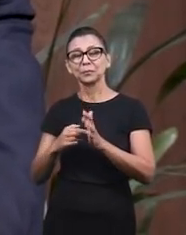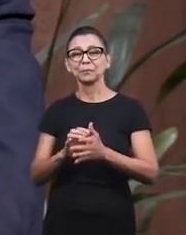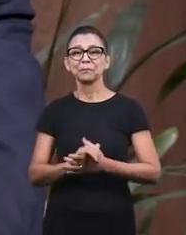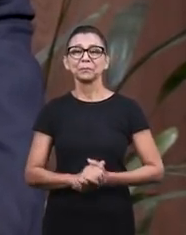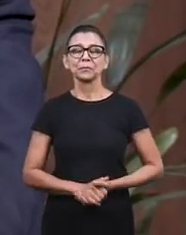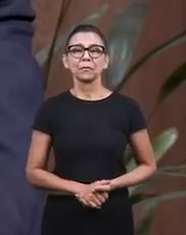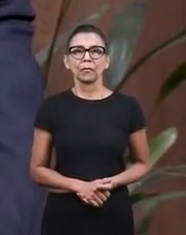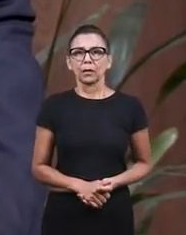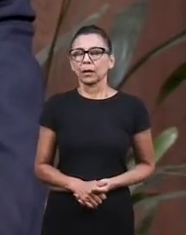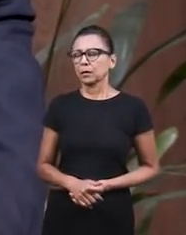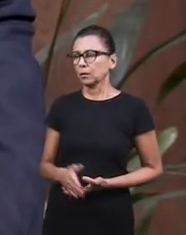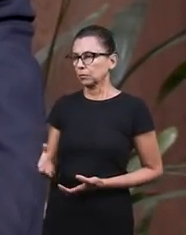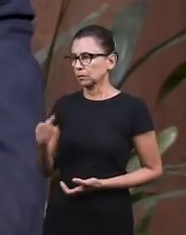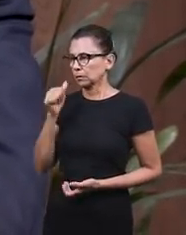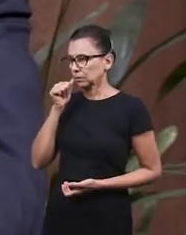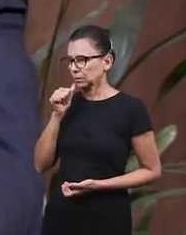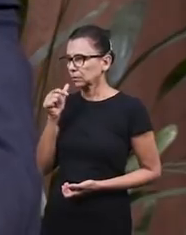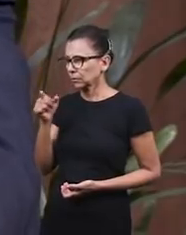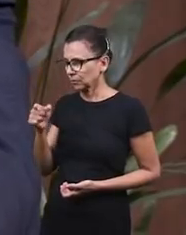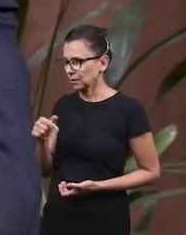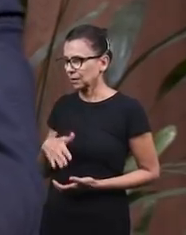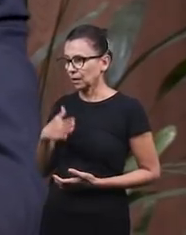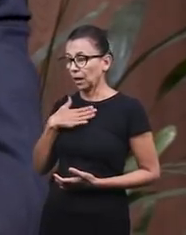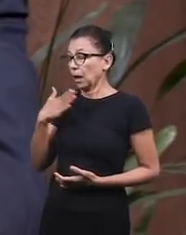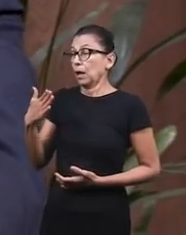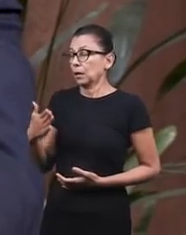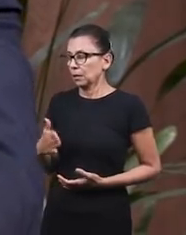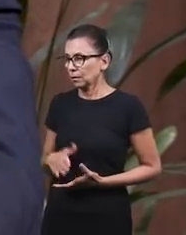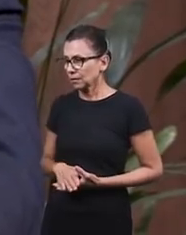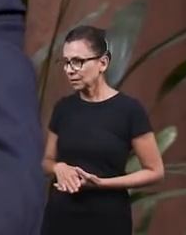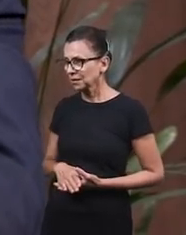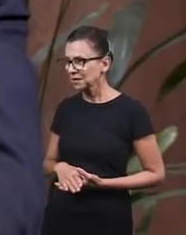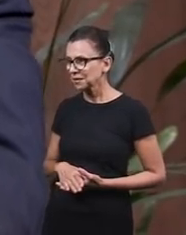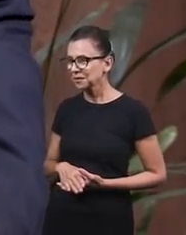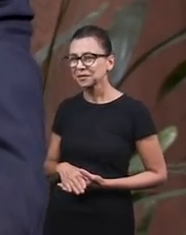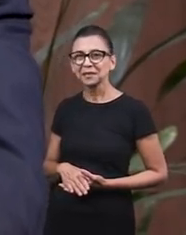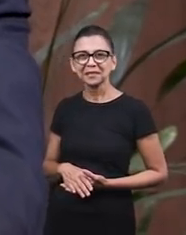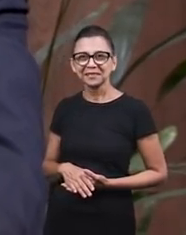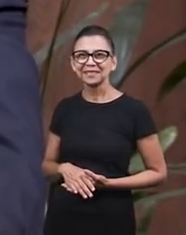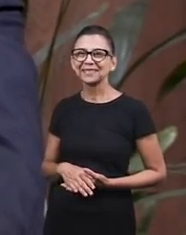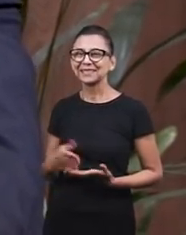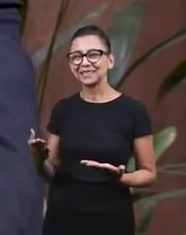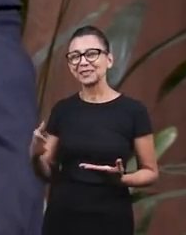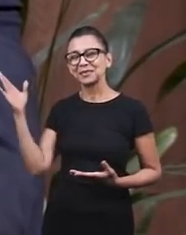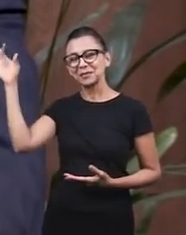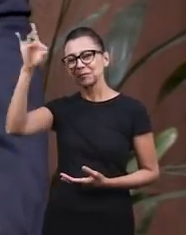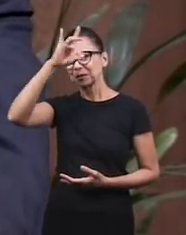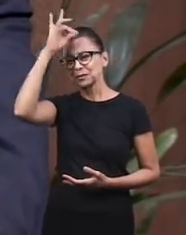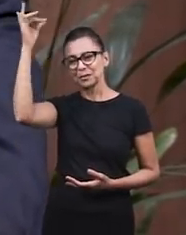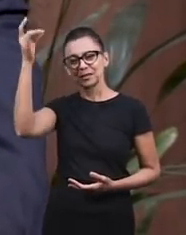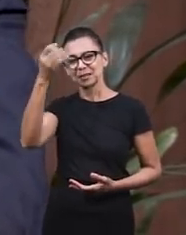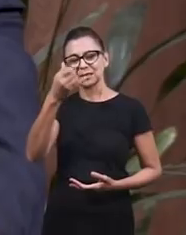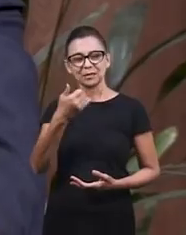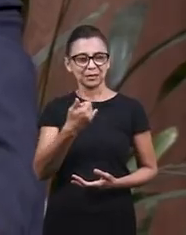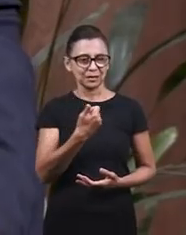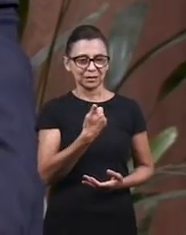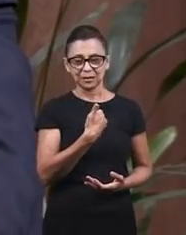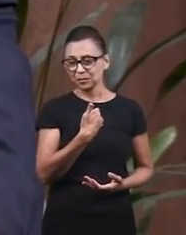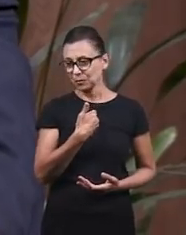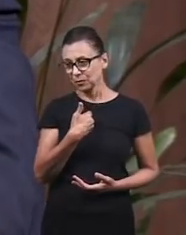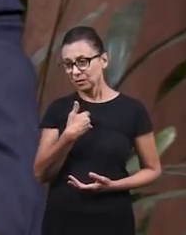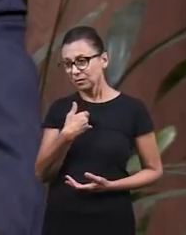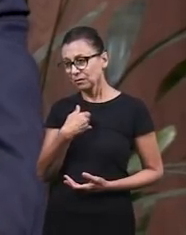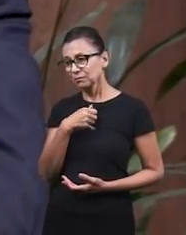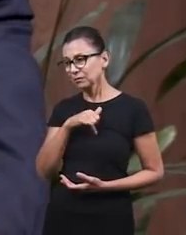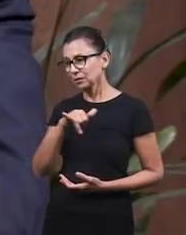que a senhora está aí surpresa, achando que alguém me informou, quem informou foi o Espírito Santo. Jesus te conhece e, através do